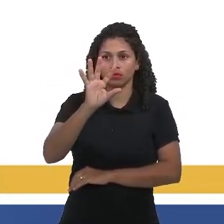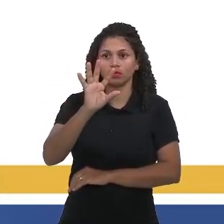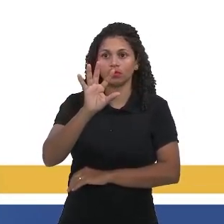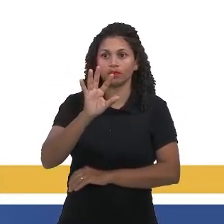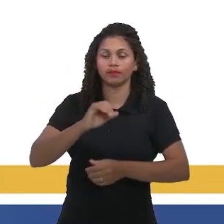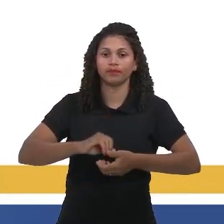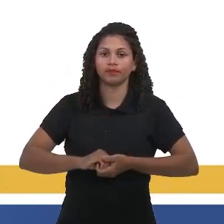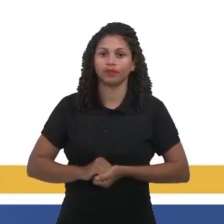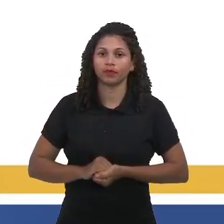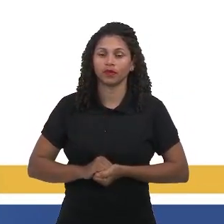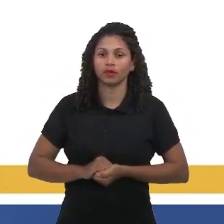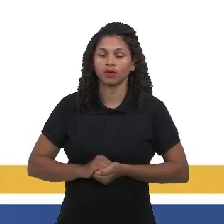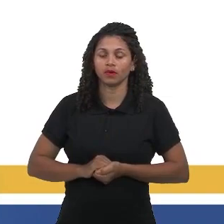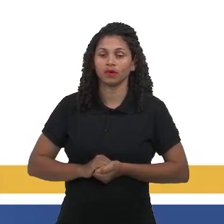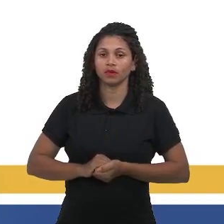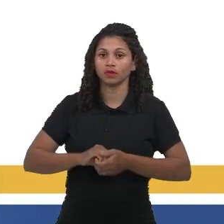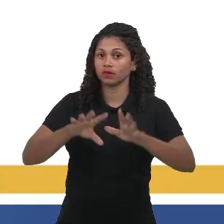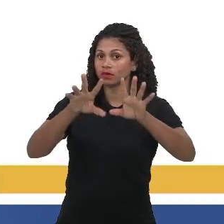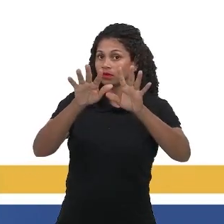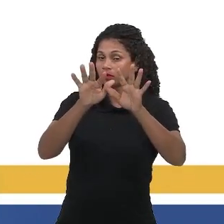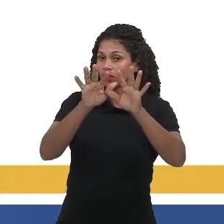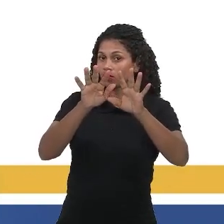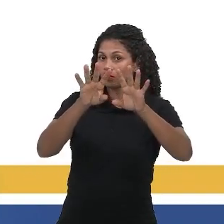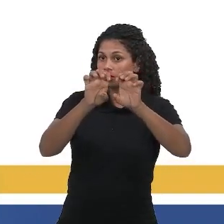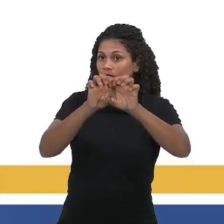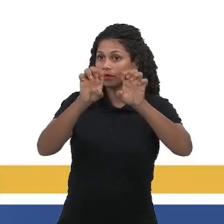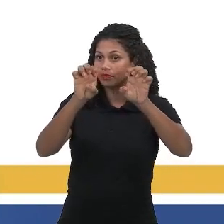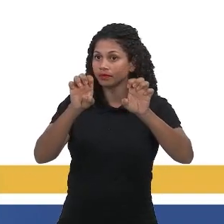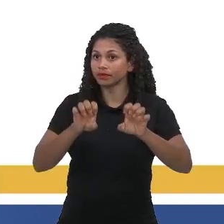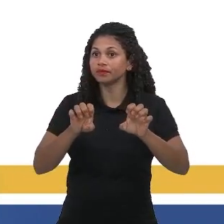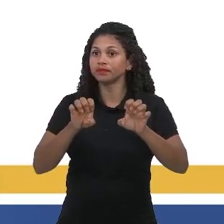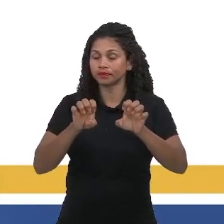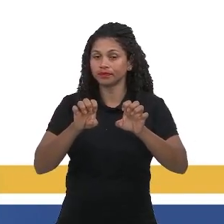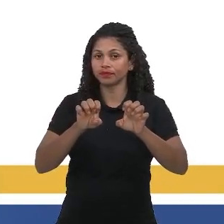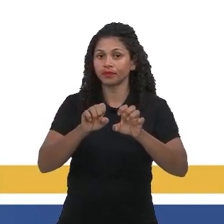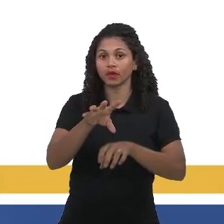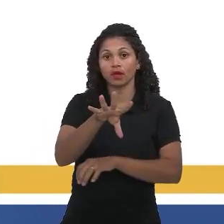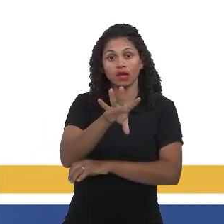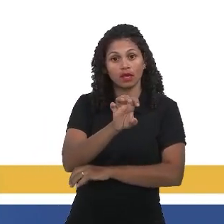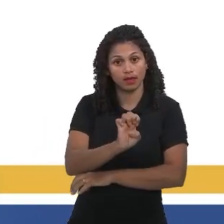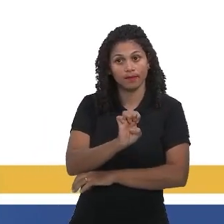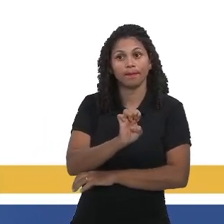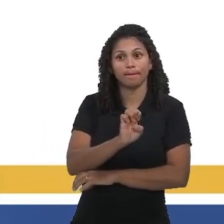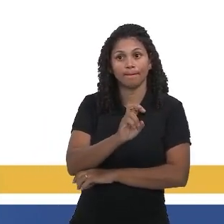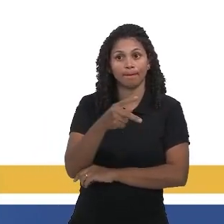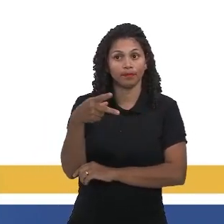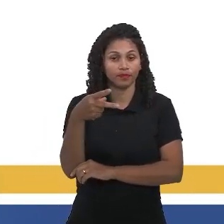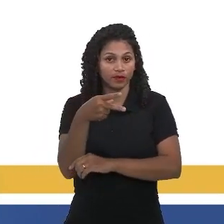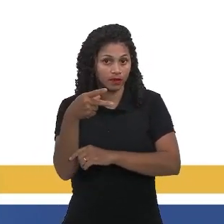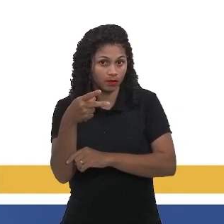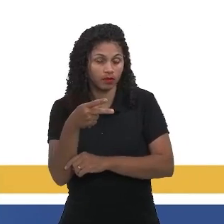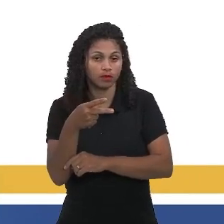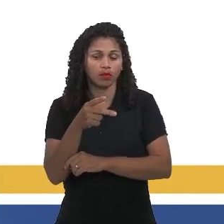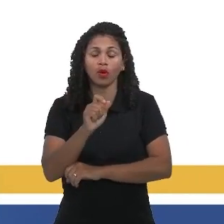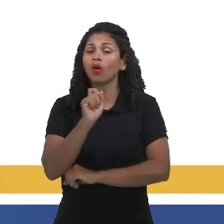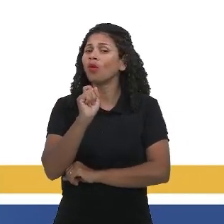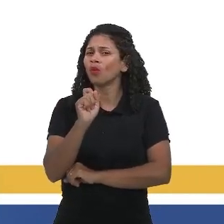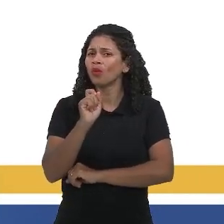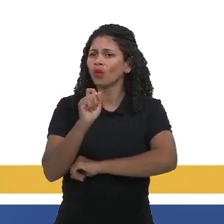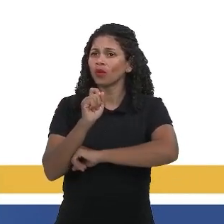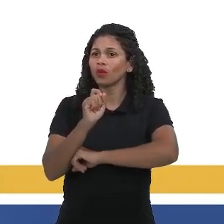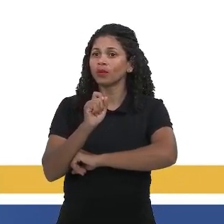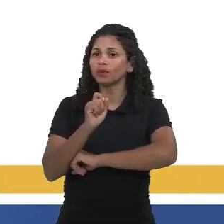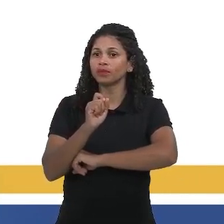que fica nós temos aqui uma fórmula que a gente vai trabalhar ela dentro de uma grandeza Dimensional gente muito importante tá toda a questão de